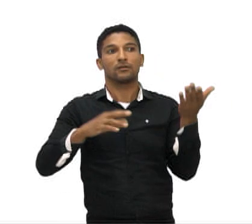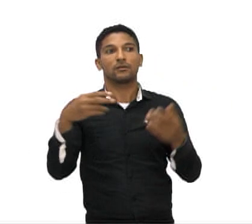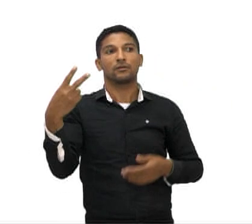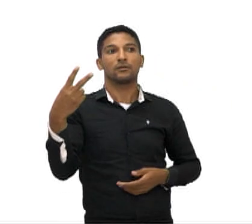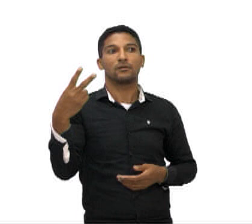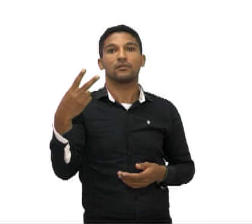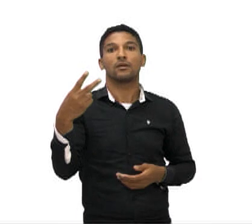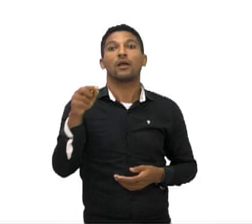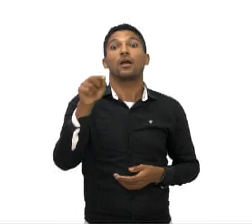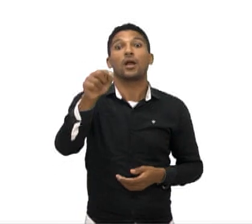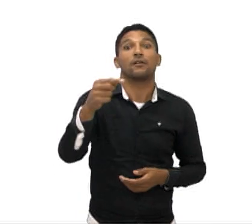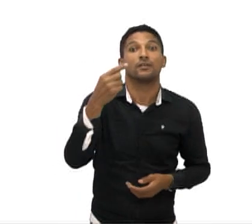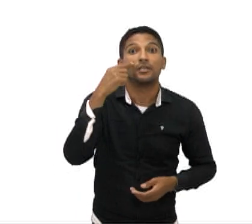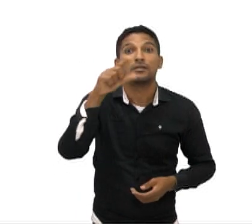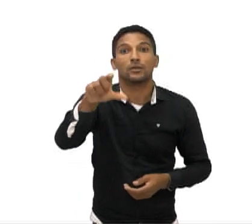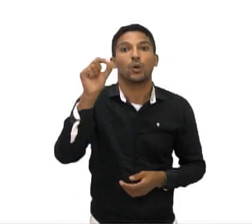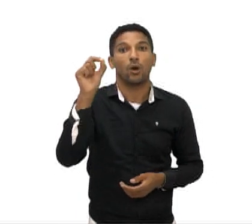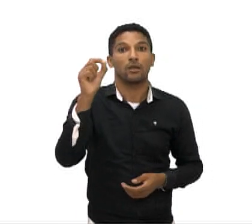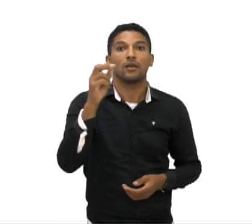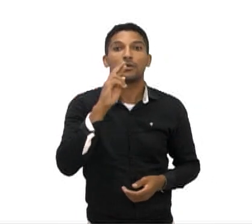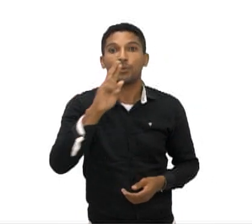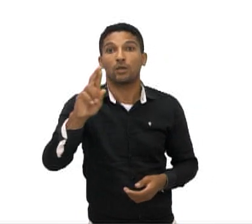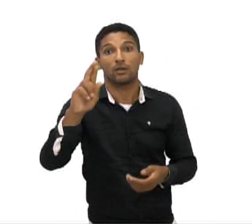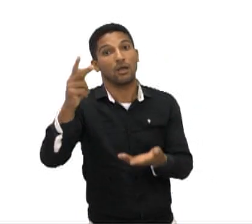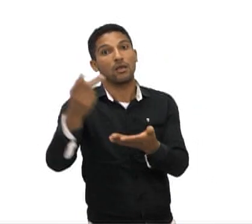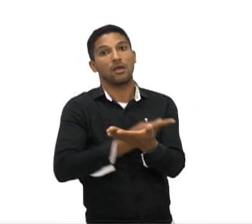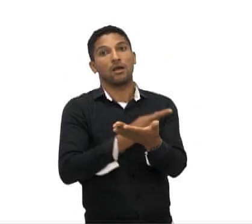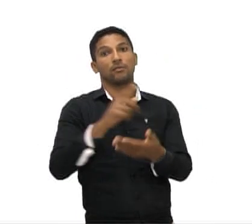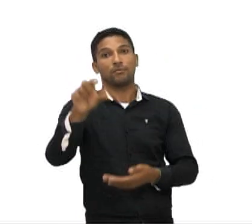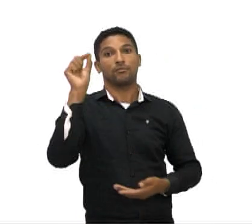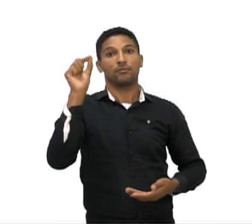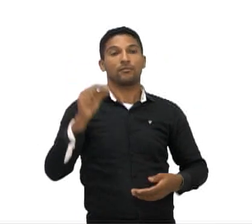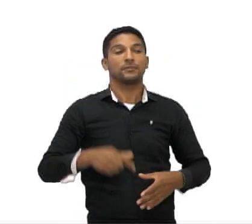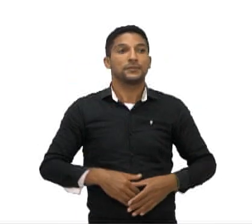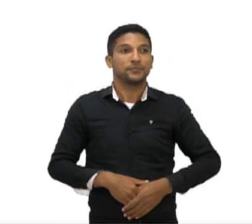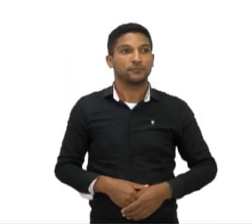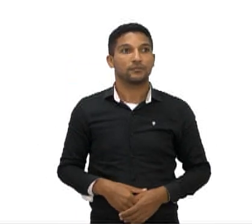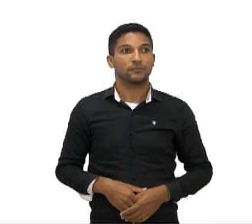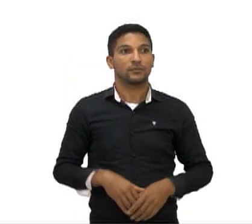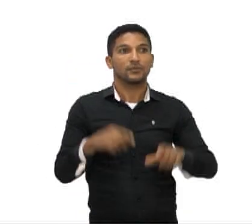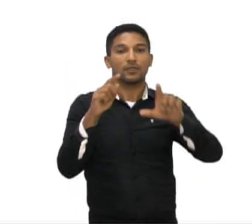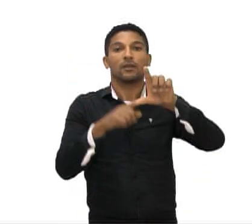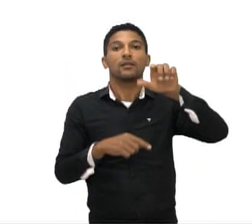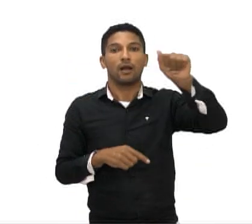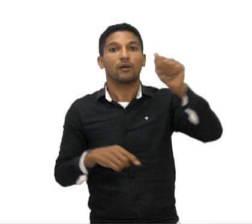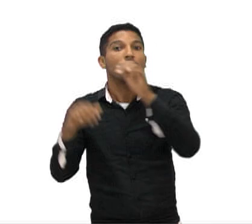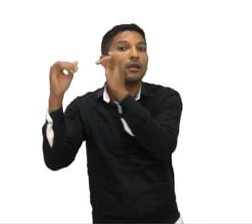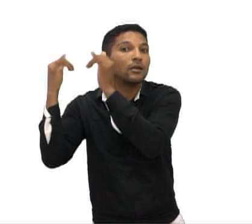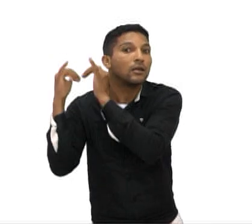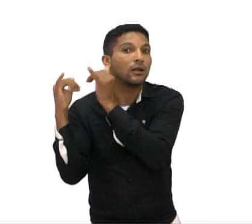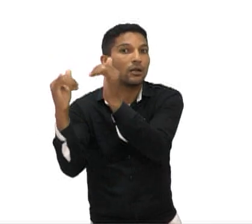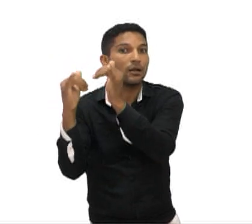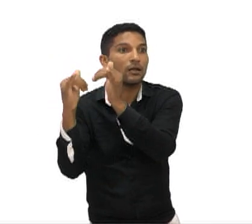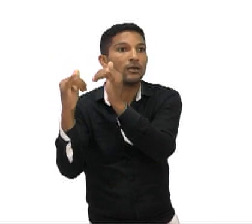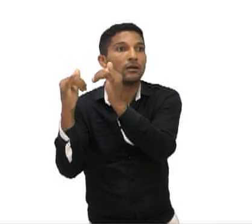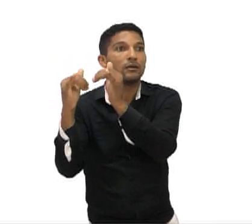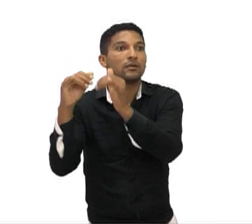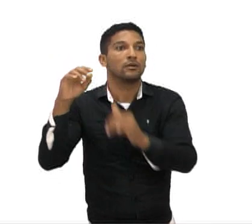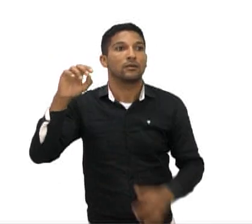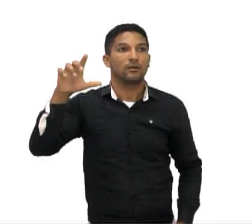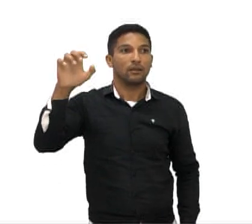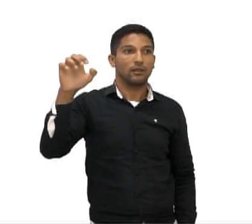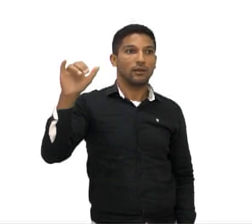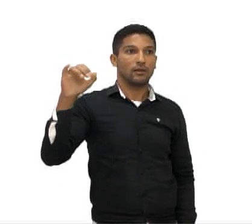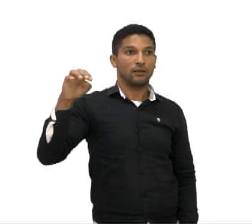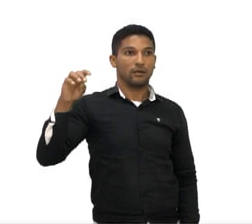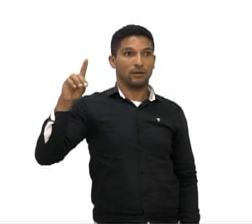alternativa incorrecta. Letra A. Las leyendas urbanas son hechos maravillosos y sobrenaturales que forman parte